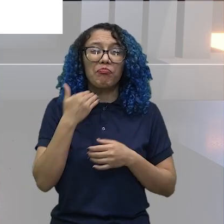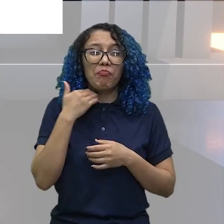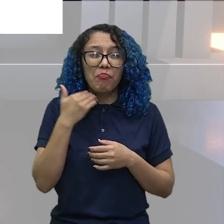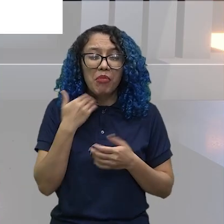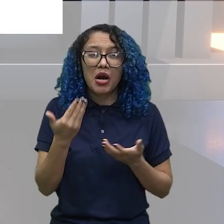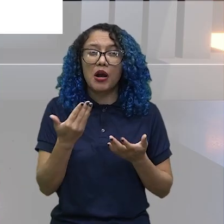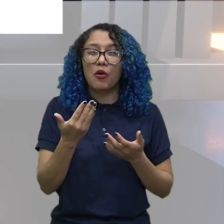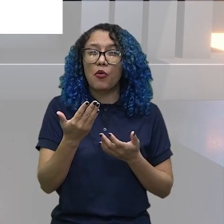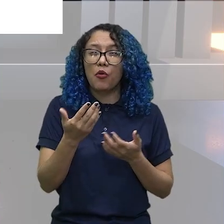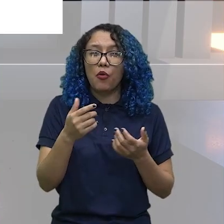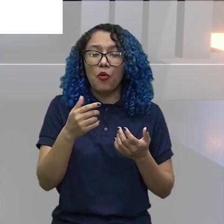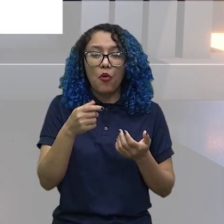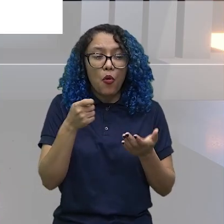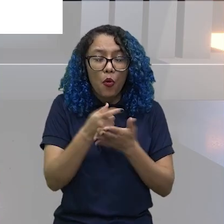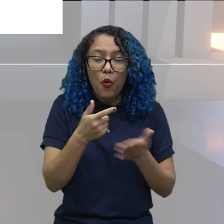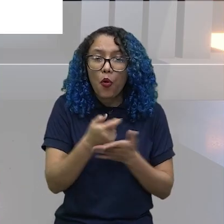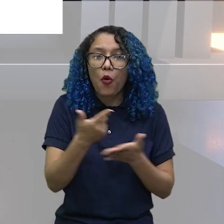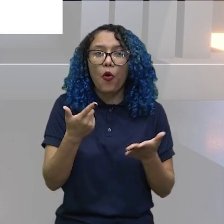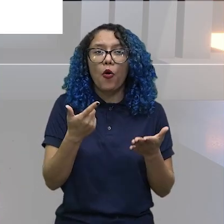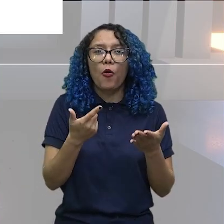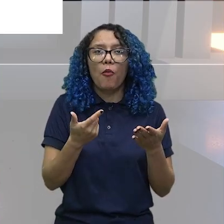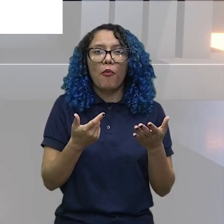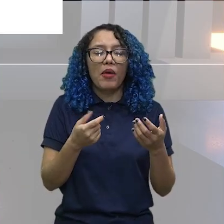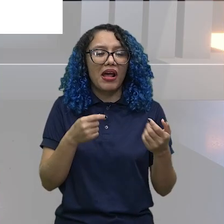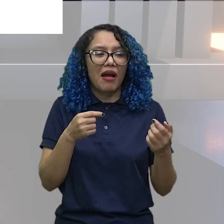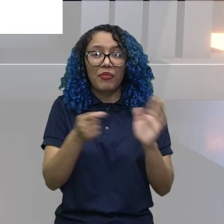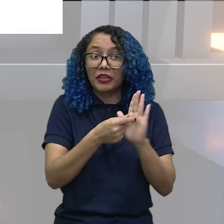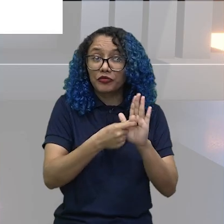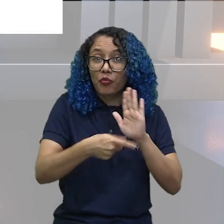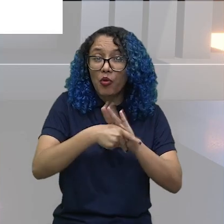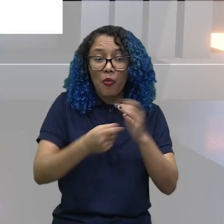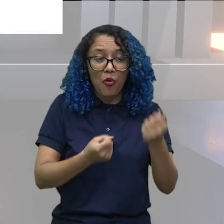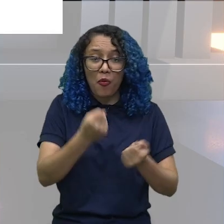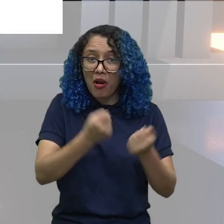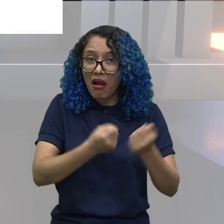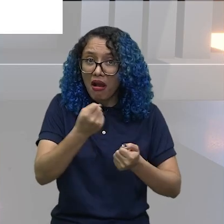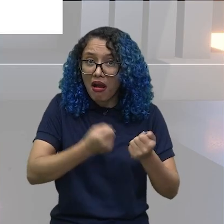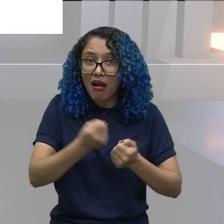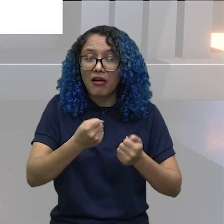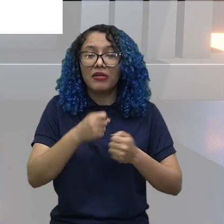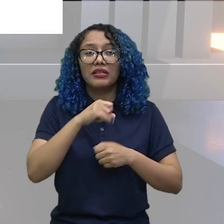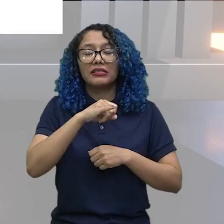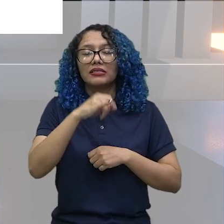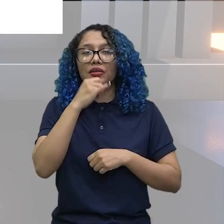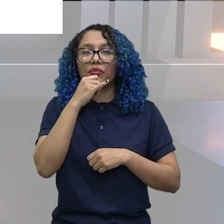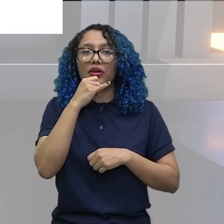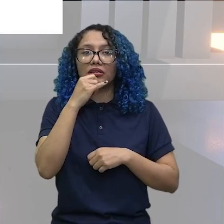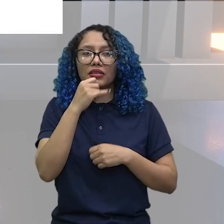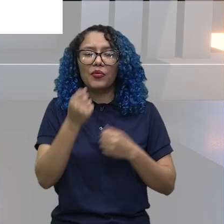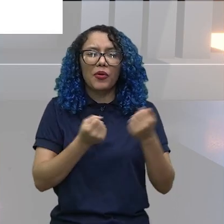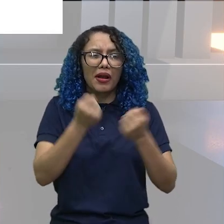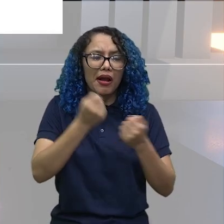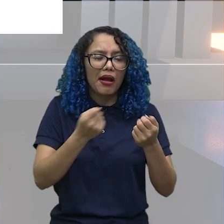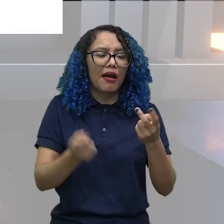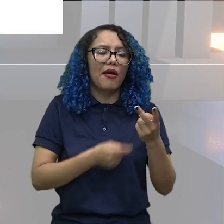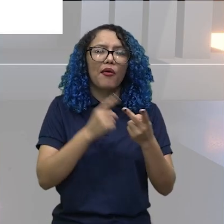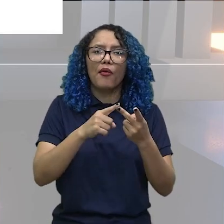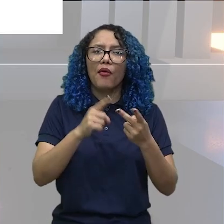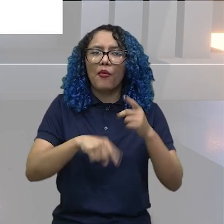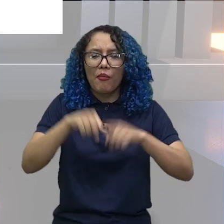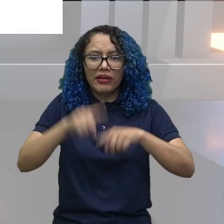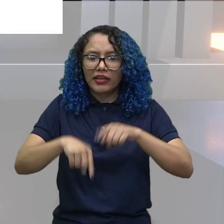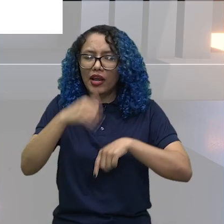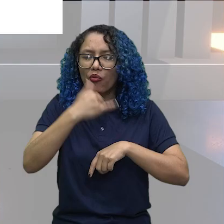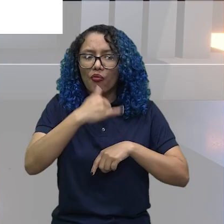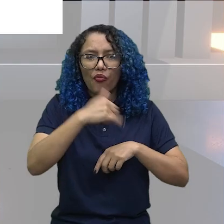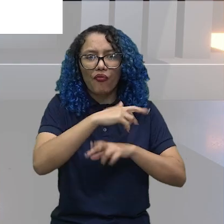compras, as coisas ligadas ao automóvel. Hoje, se você colocar o seu automóvel em rede, os